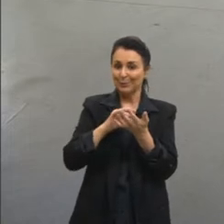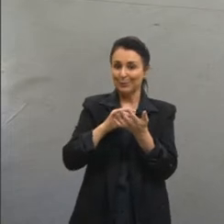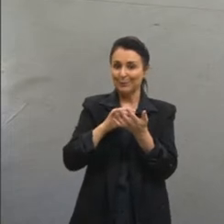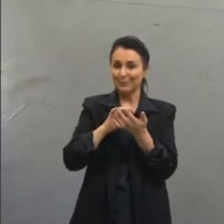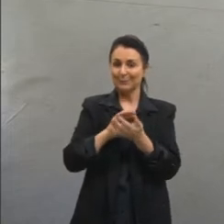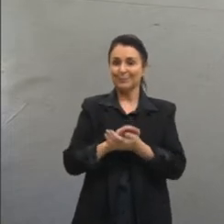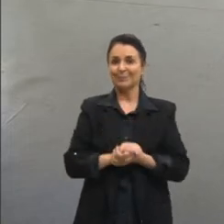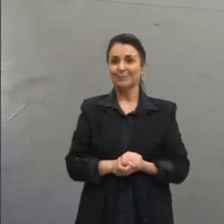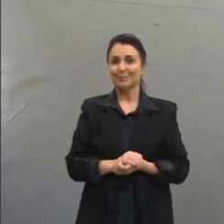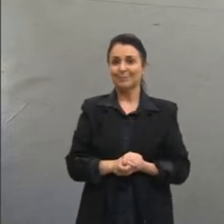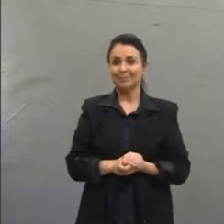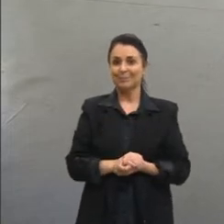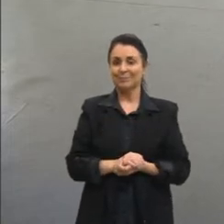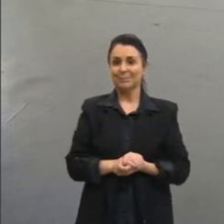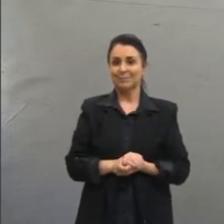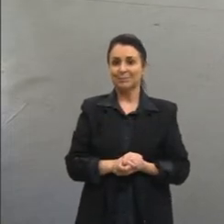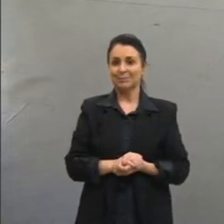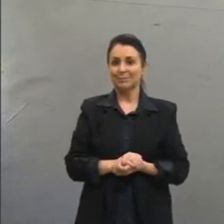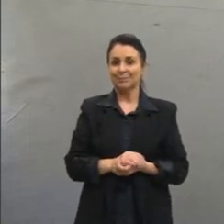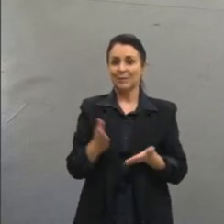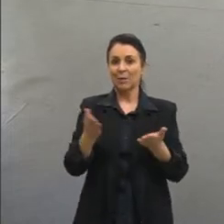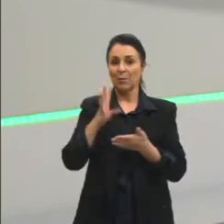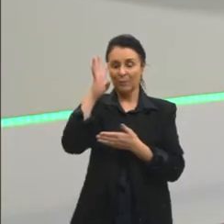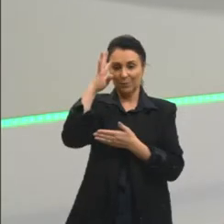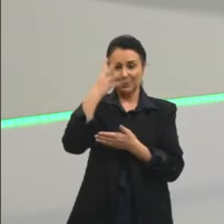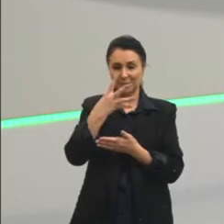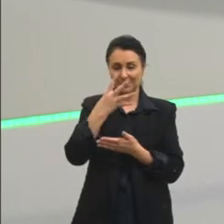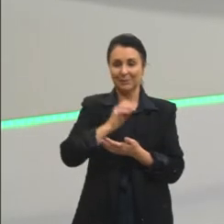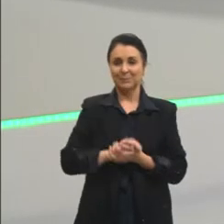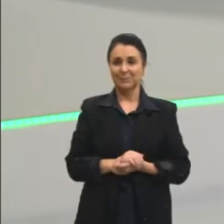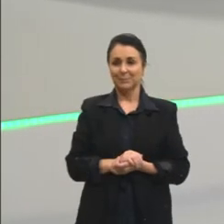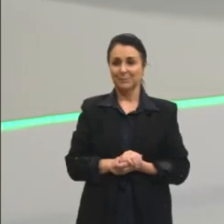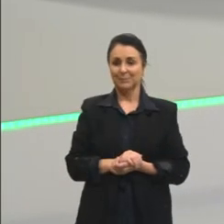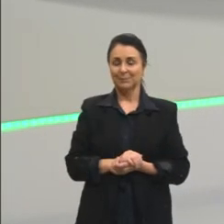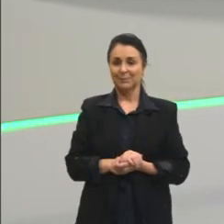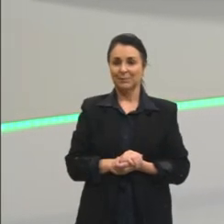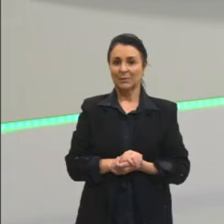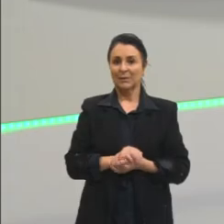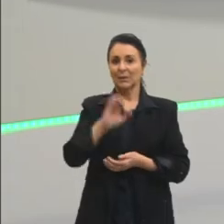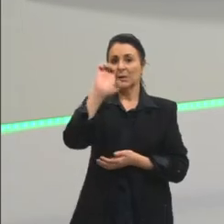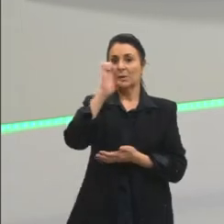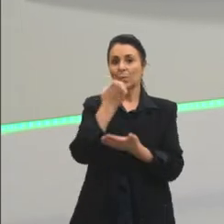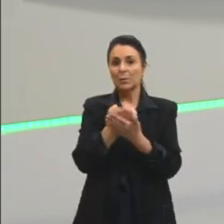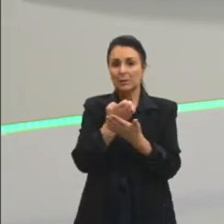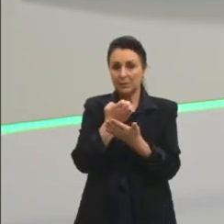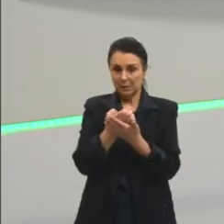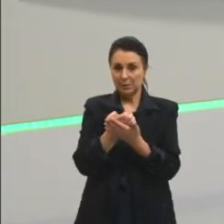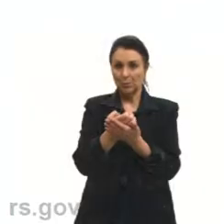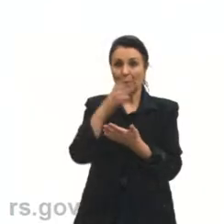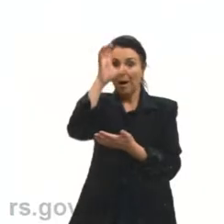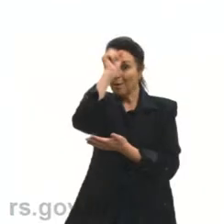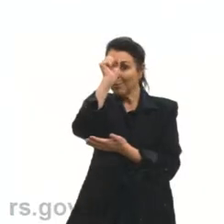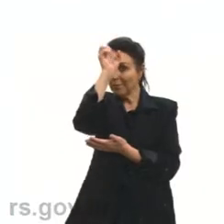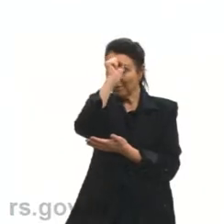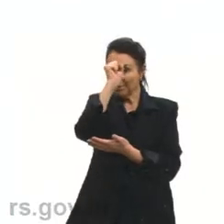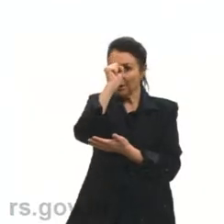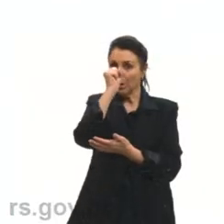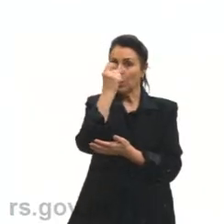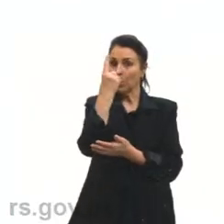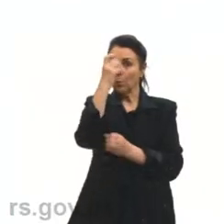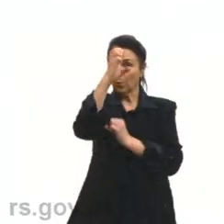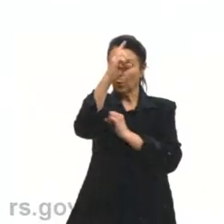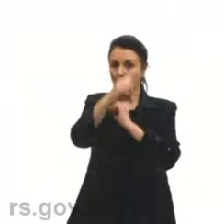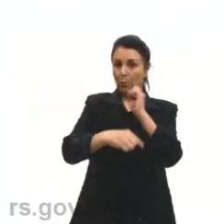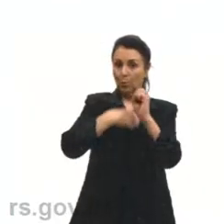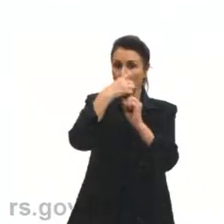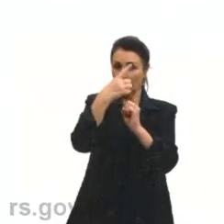os maus resultados é um exercício de fixação um átomo